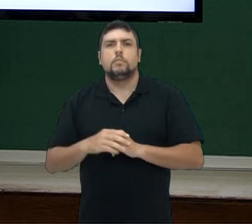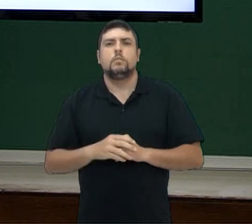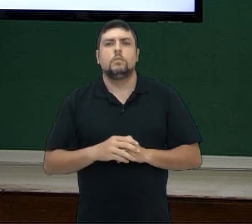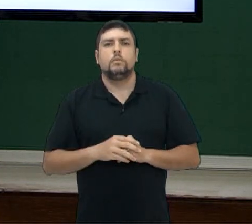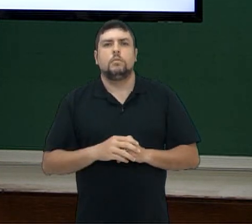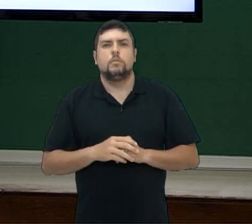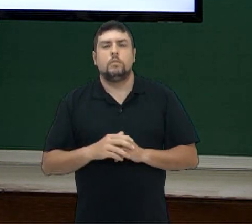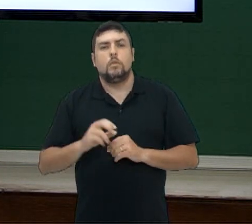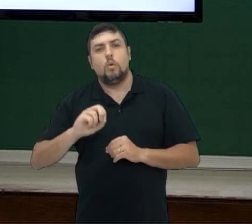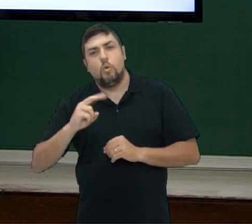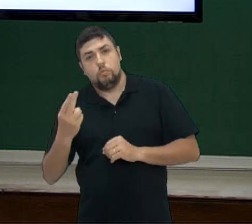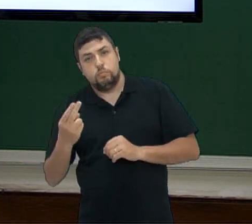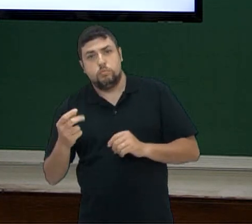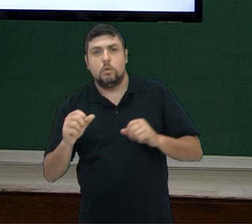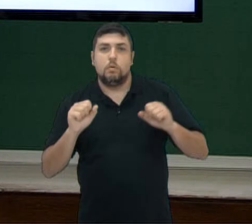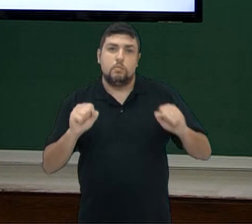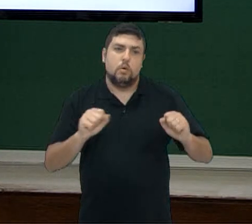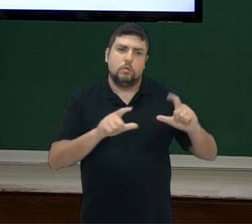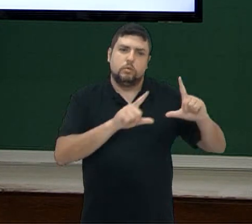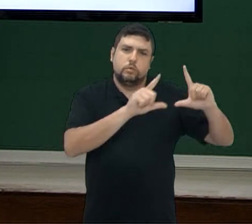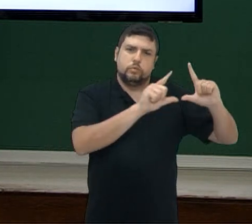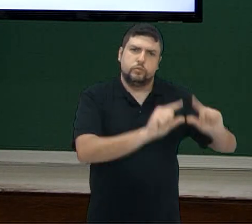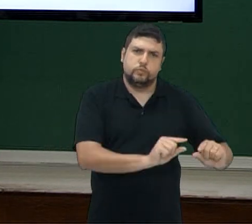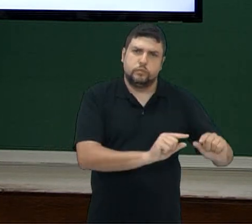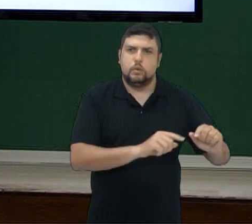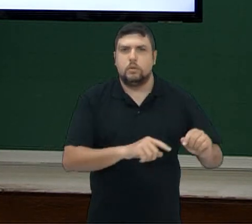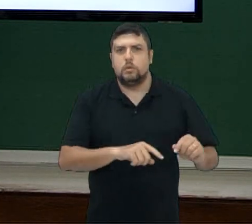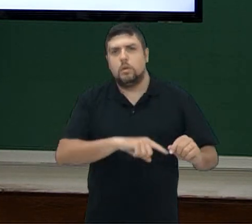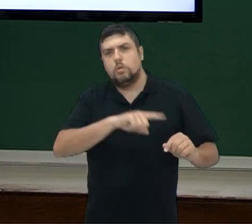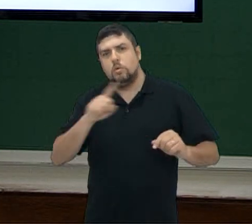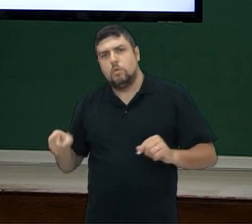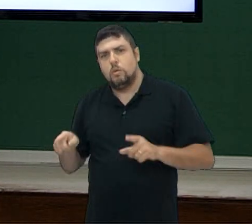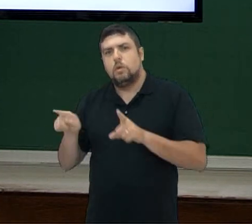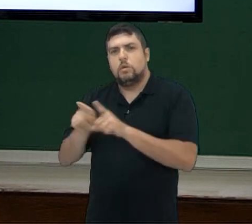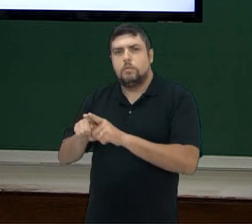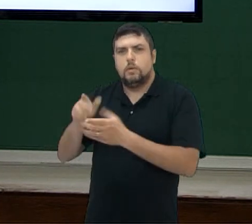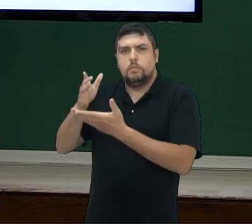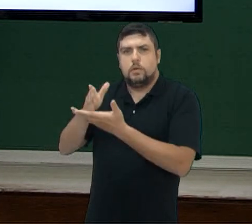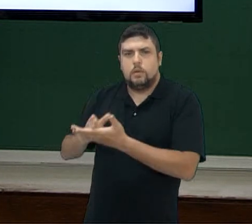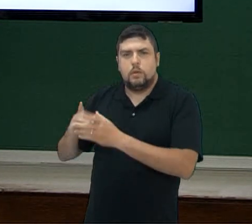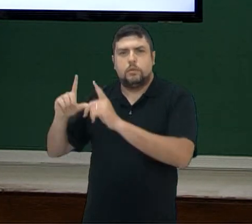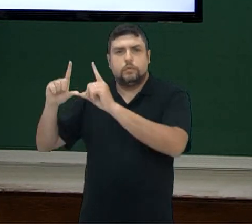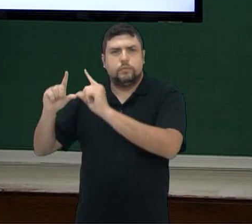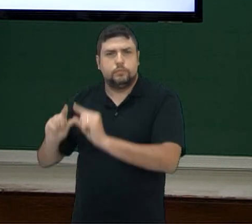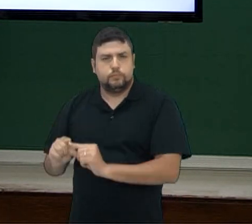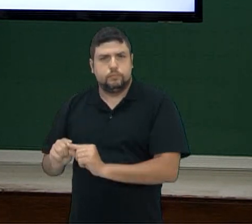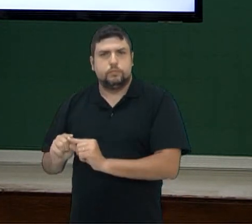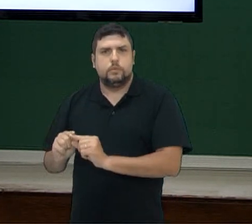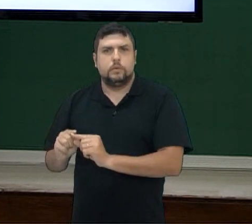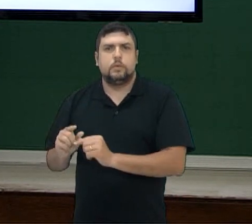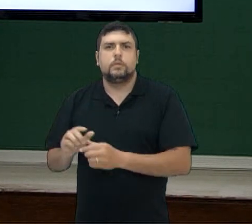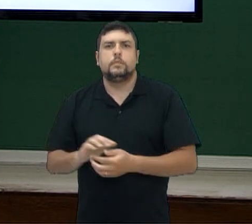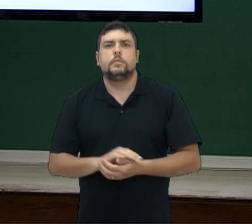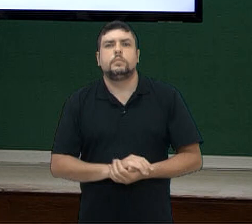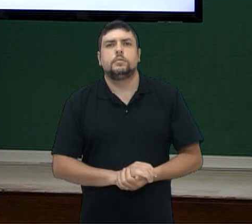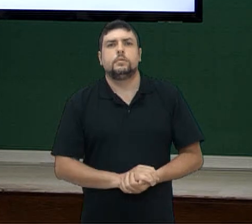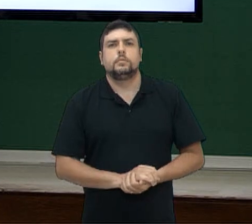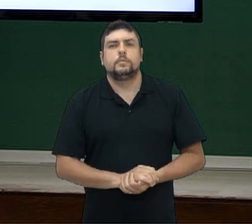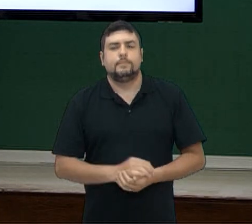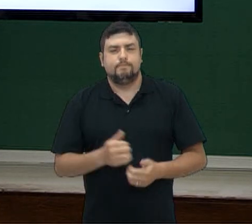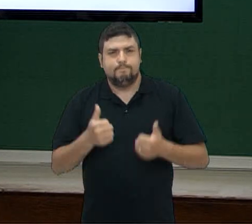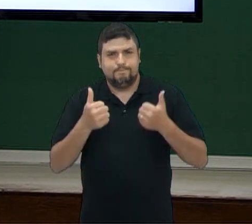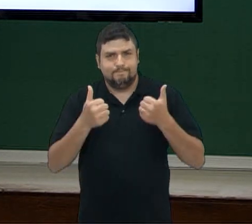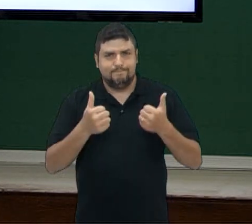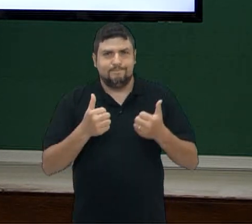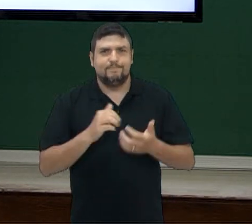eu posso diminuir. Então, reduz tudo pela metade. Todas as medidas pela metade. Tudo